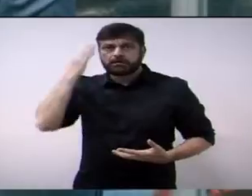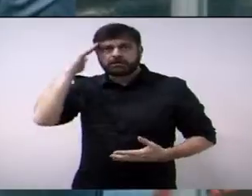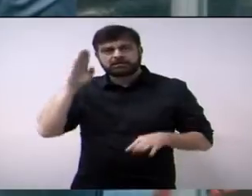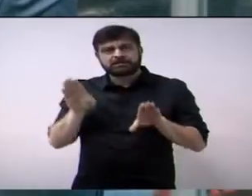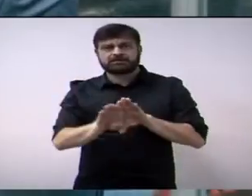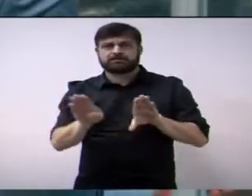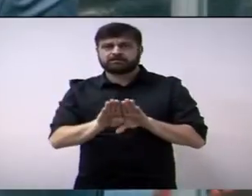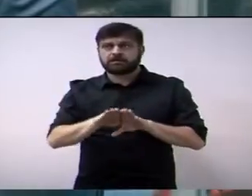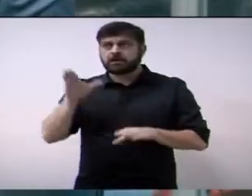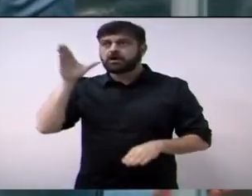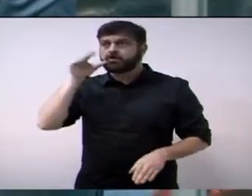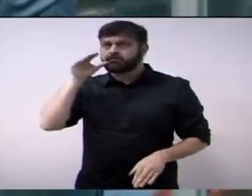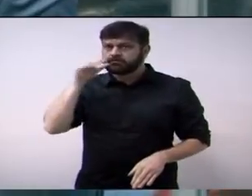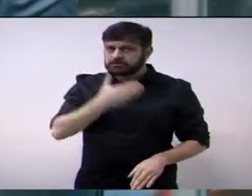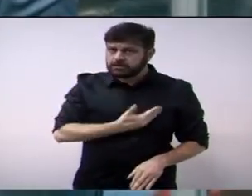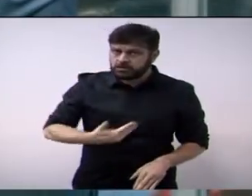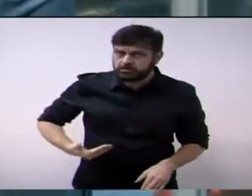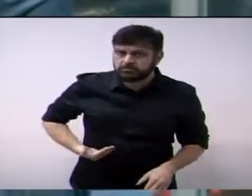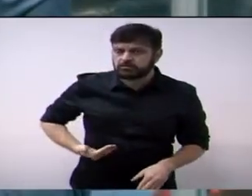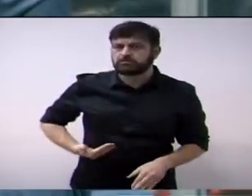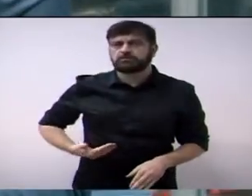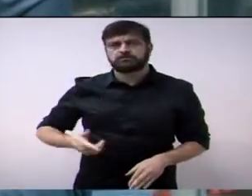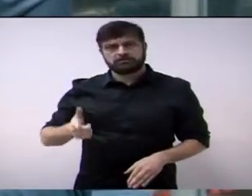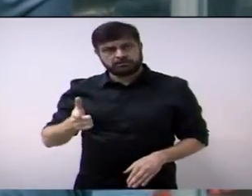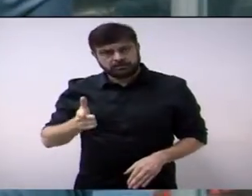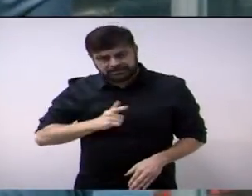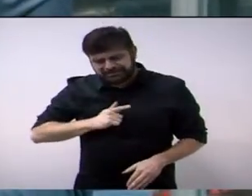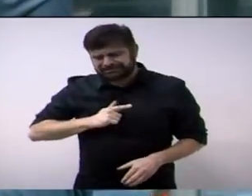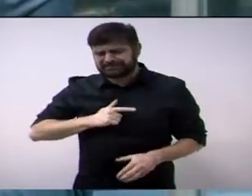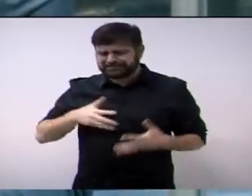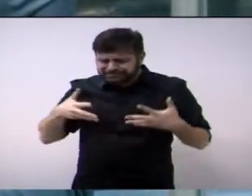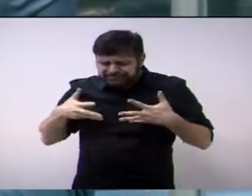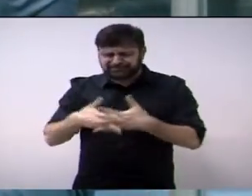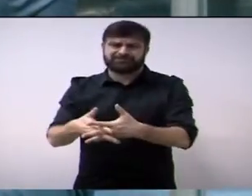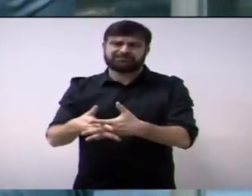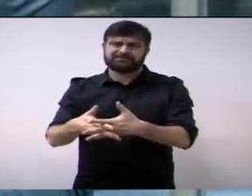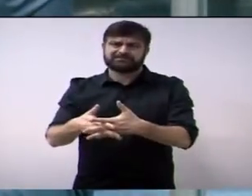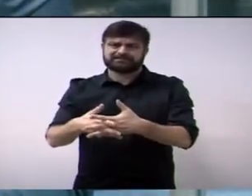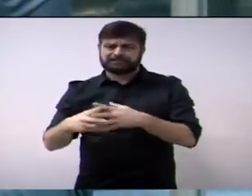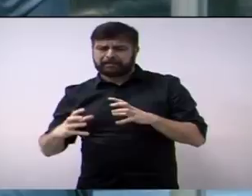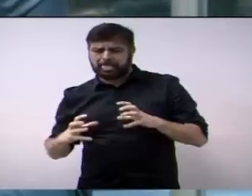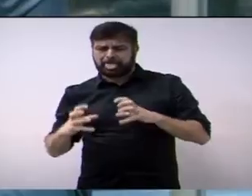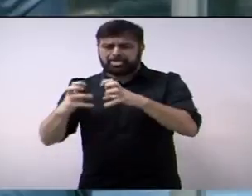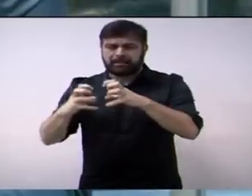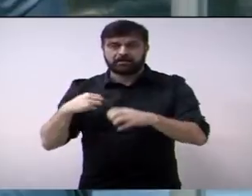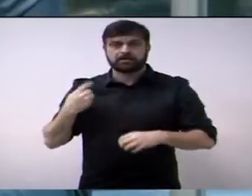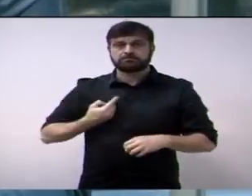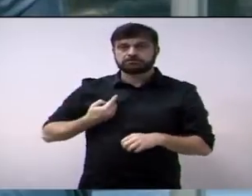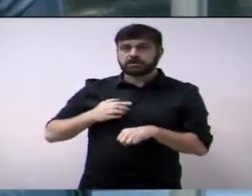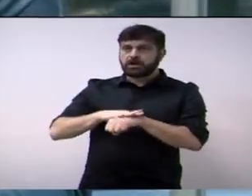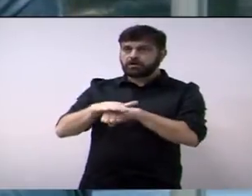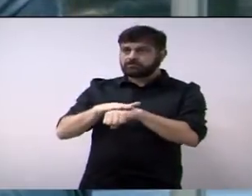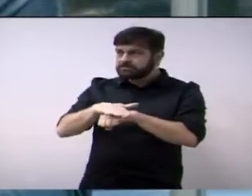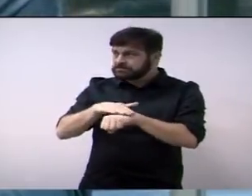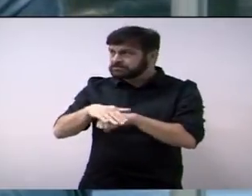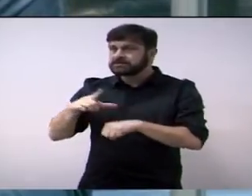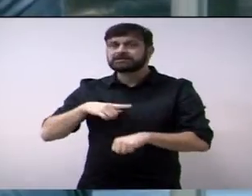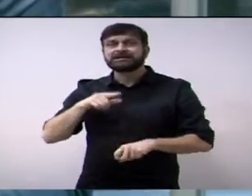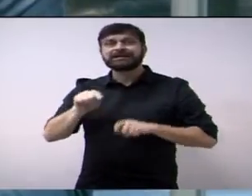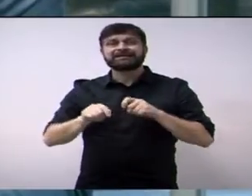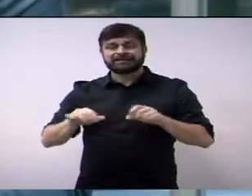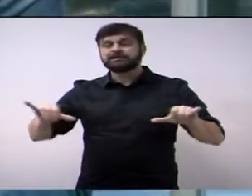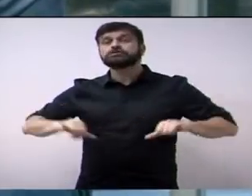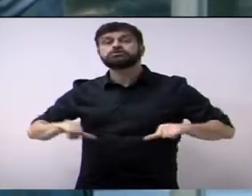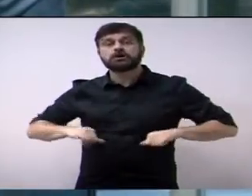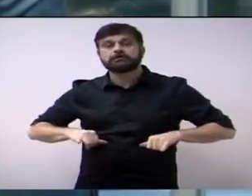necessidade dos nossos servidores públicos e entrar num acordo com o servidor, porque quem sofre são os nossos munícipes, a